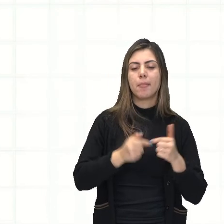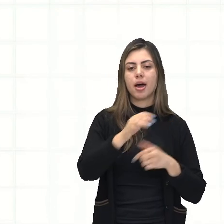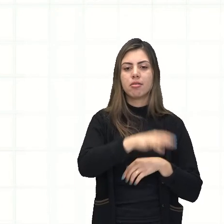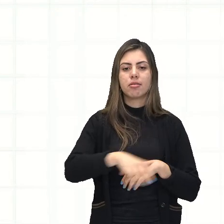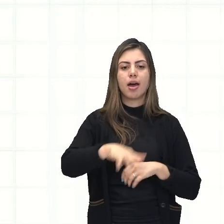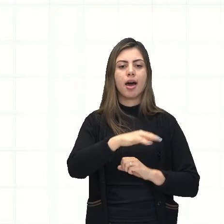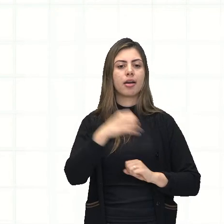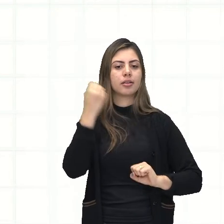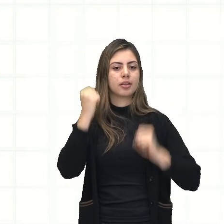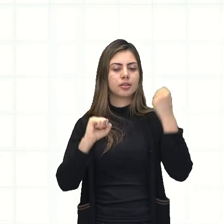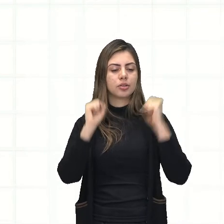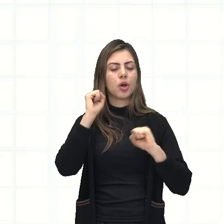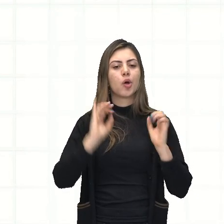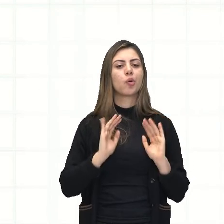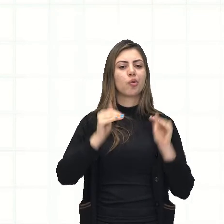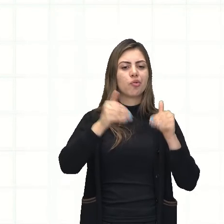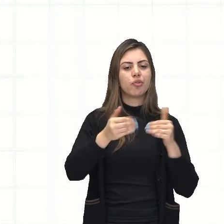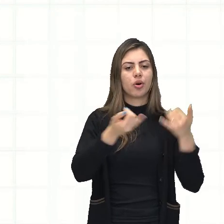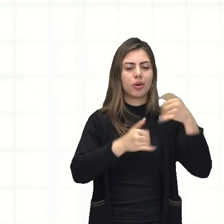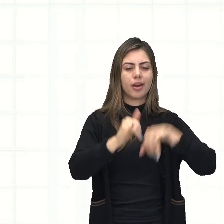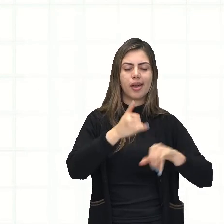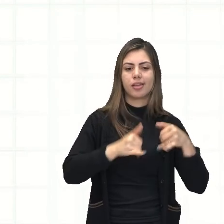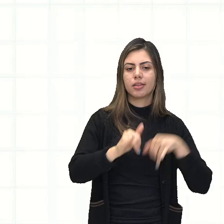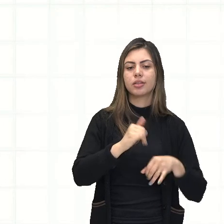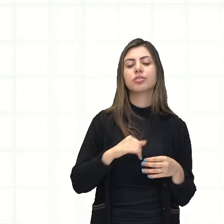importante. Contribuição